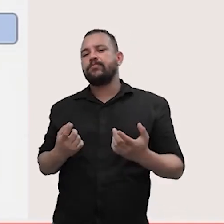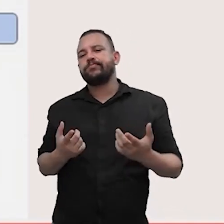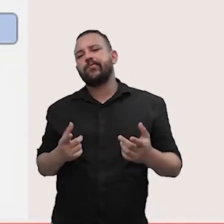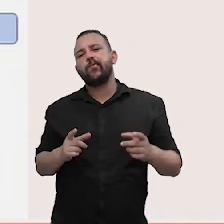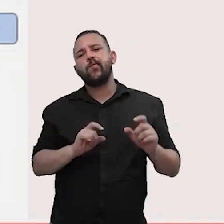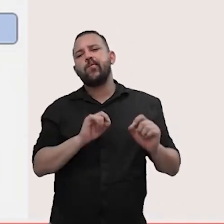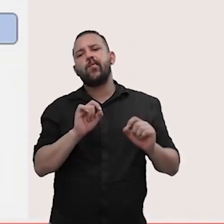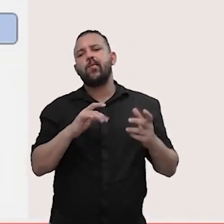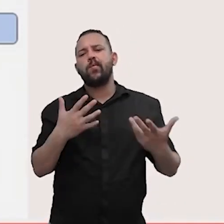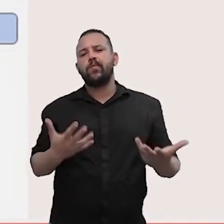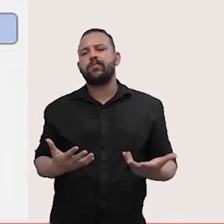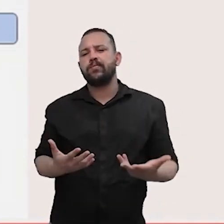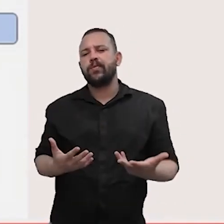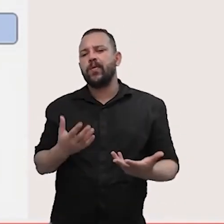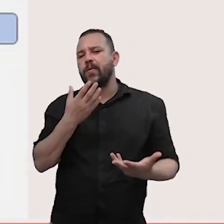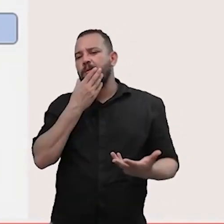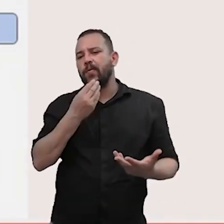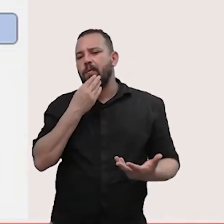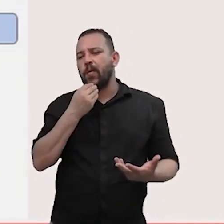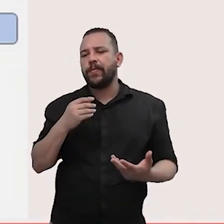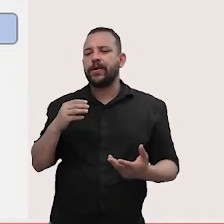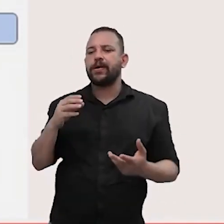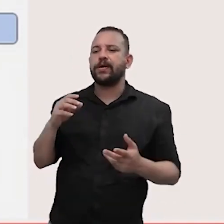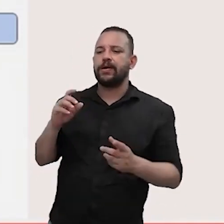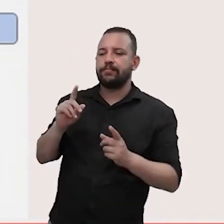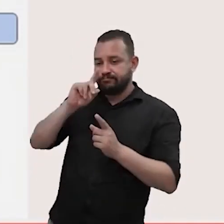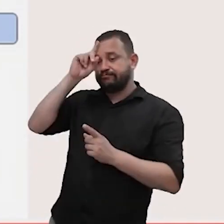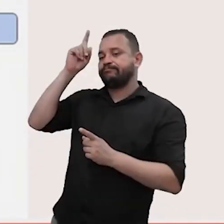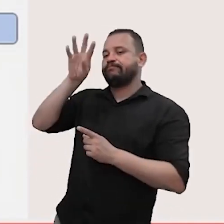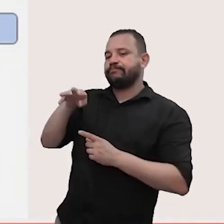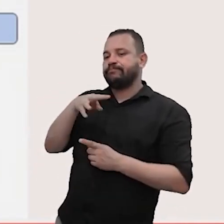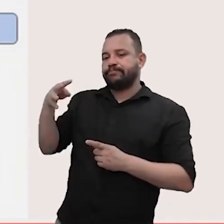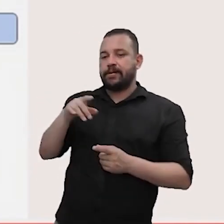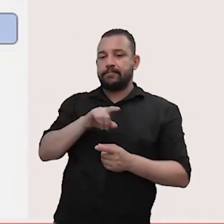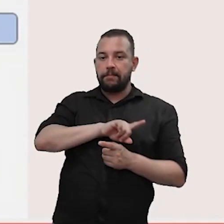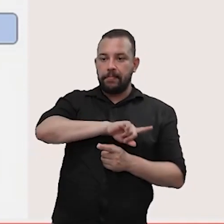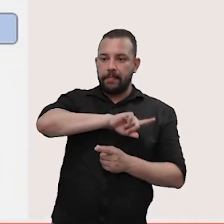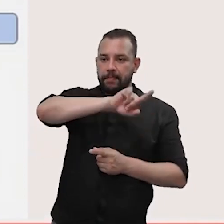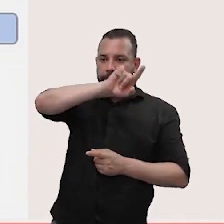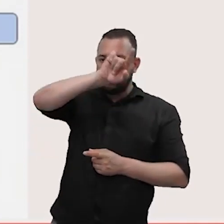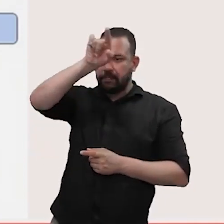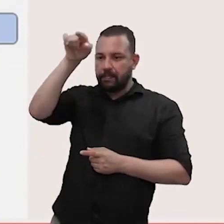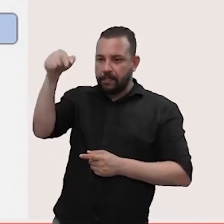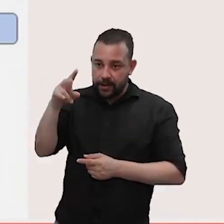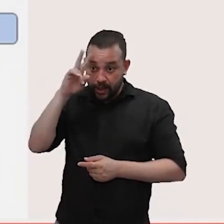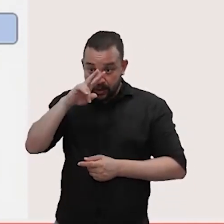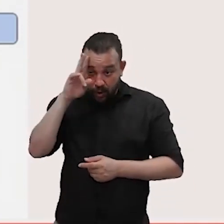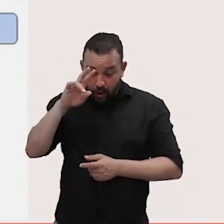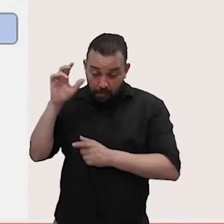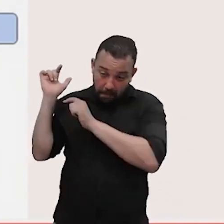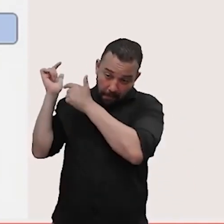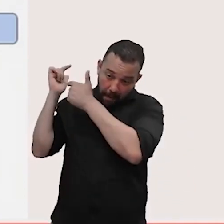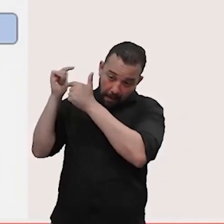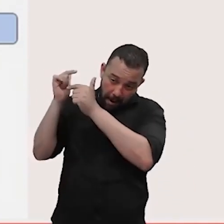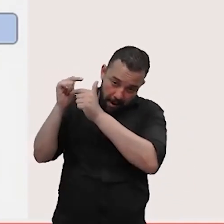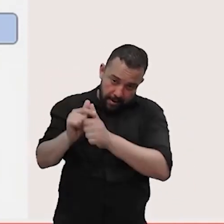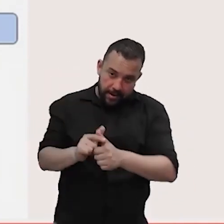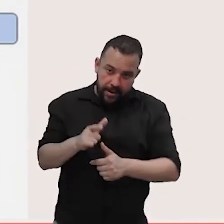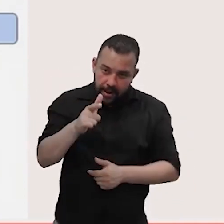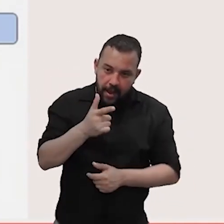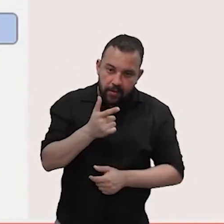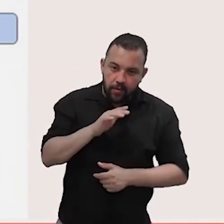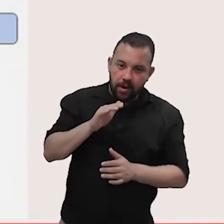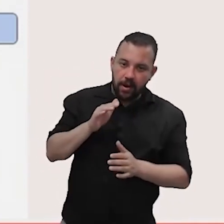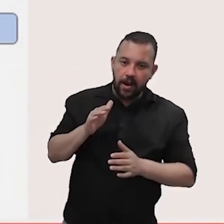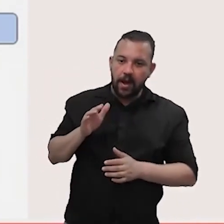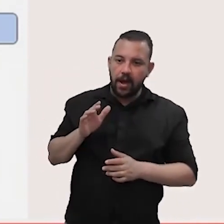Dmitry Mendeleev, tem todo um trajeto histórico. Lá no cantinho, em preto e branco, eu fiz questão